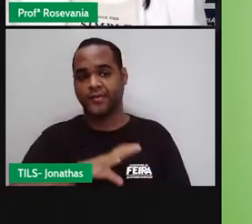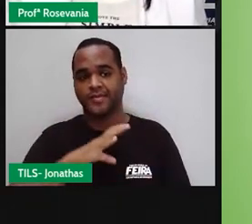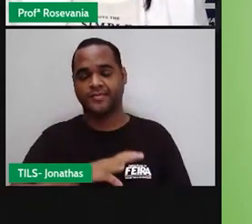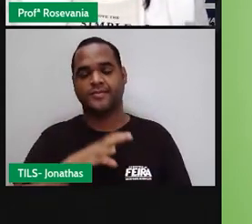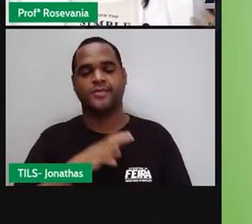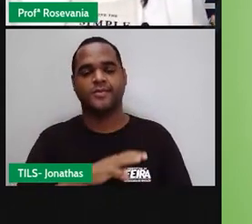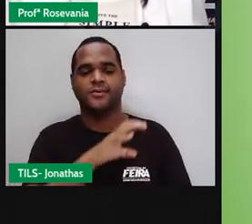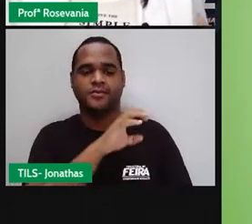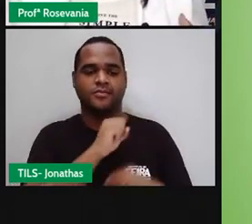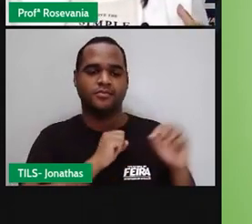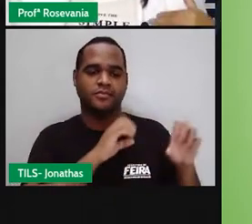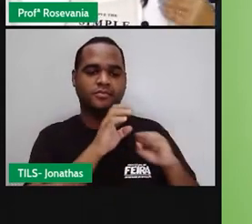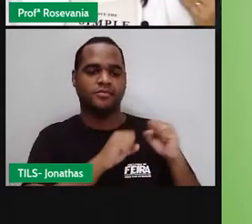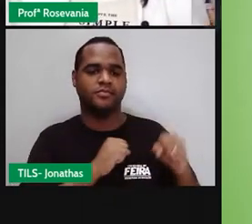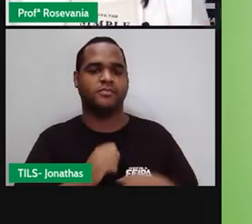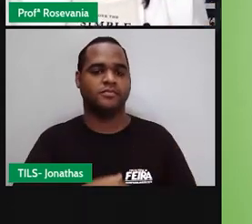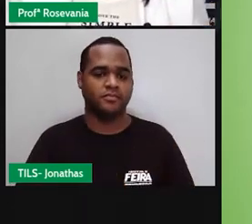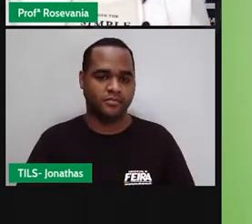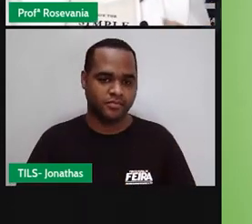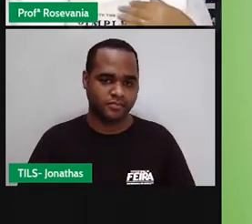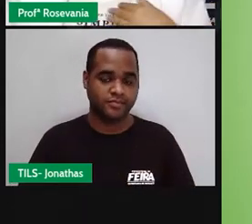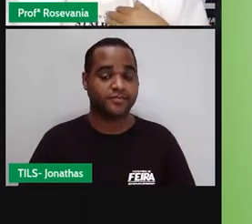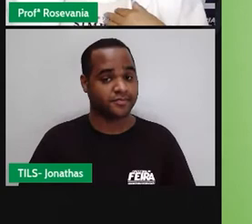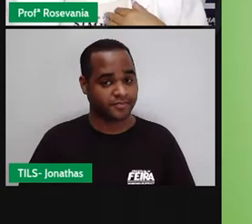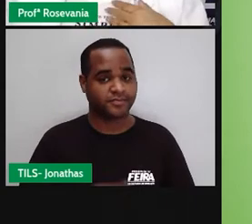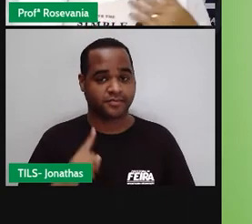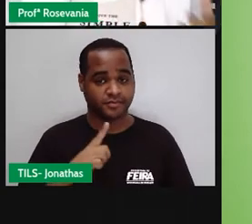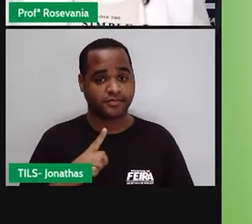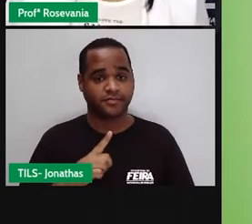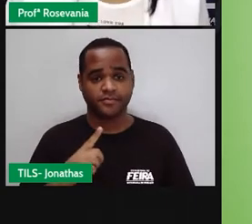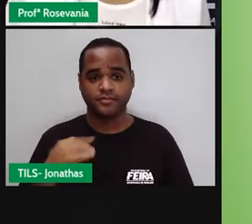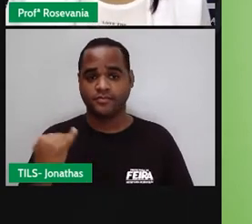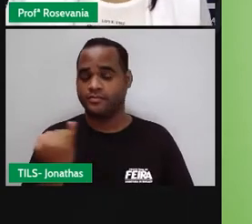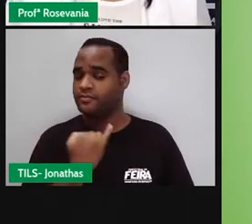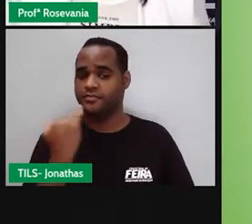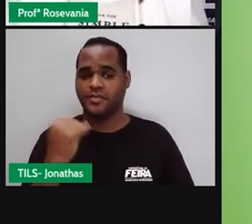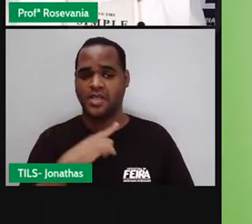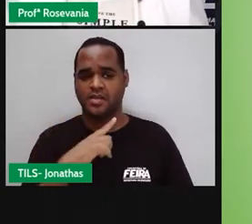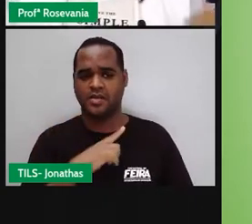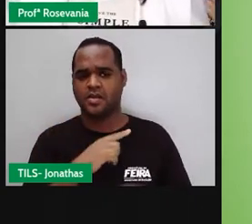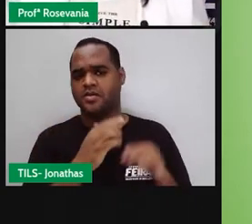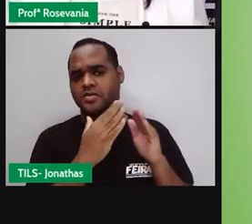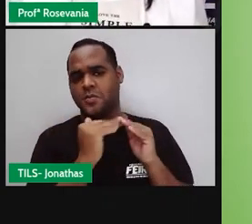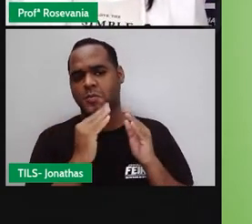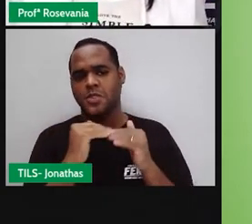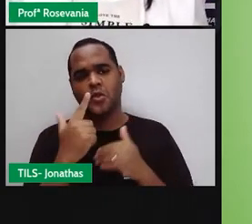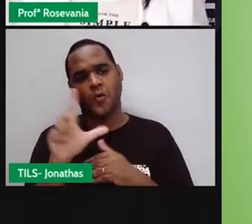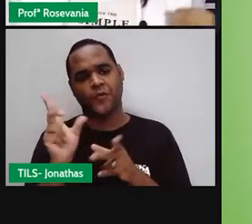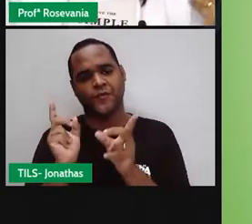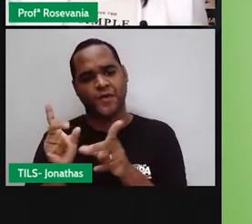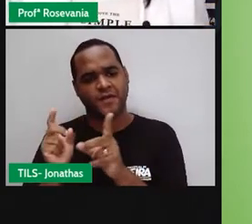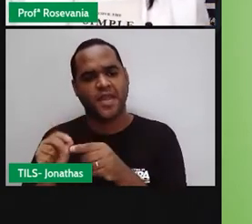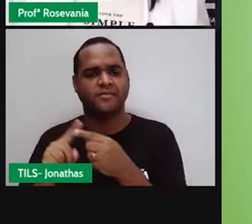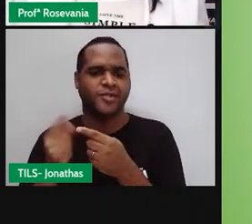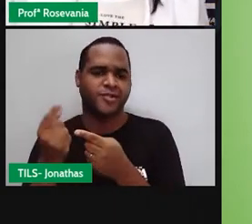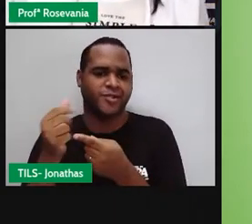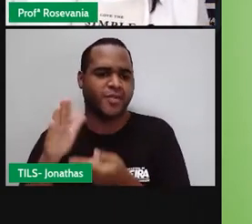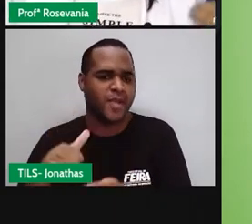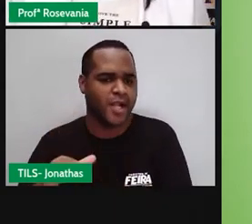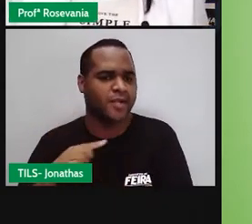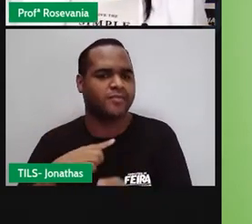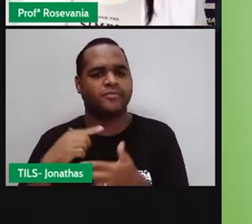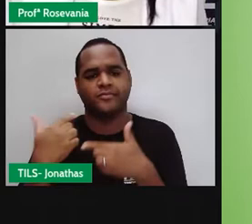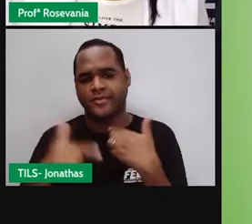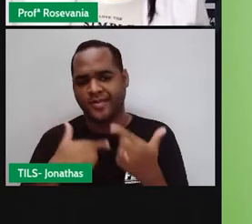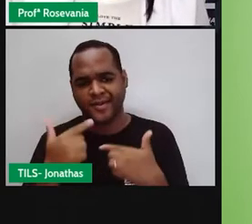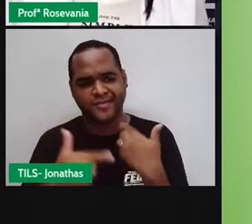Portugal. Então, é para eles era muito mais vantajoso vender para a gente do que a gente fabricar, que sairia mais barato, ainda geraria